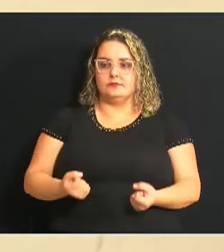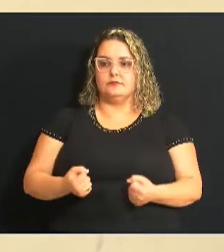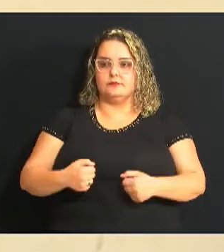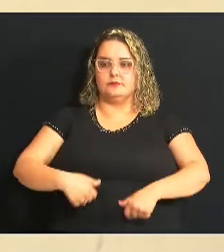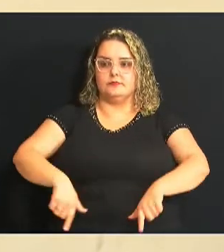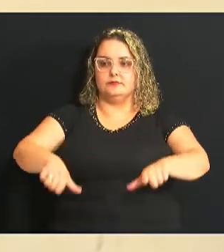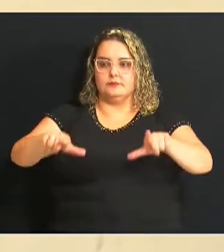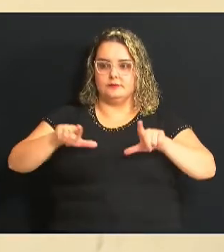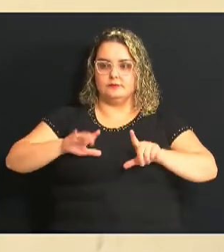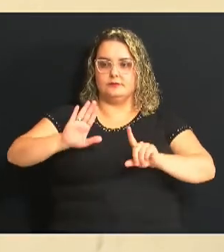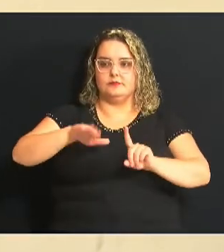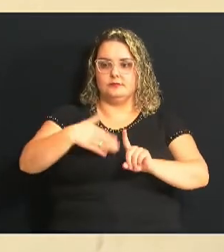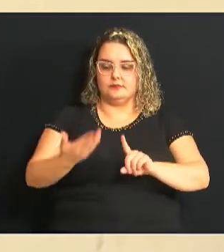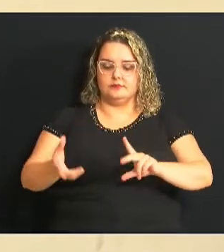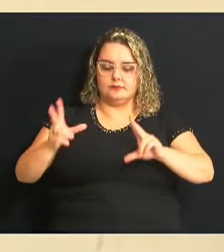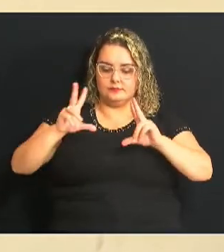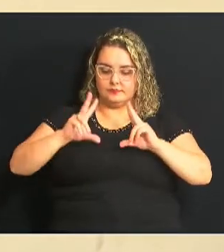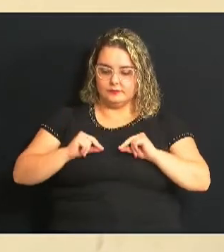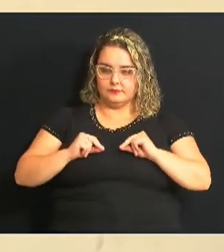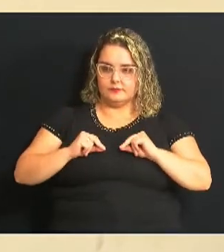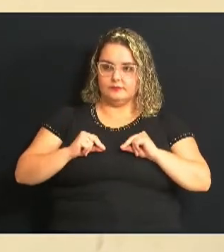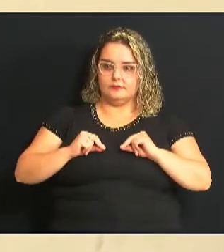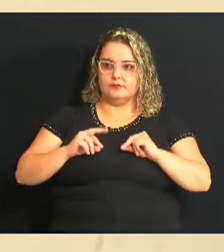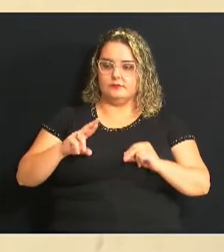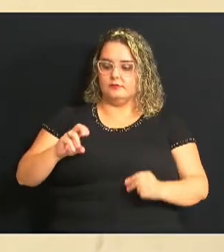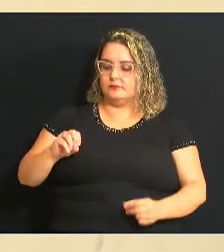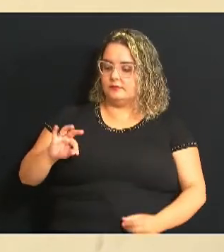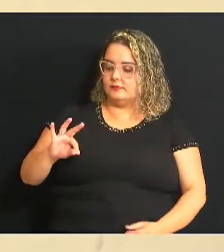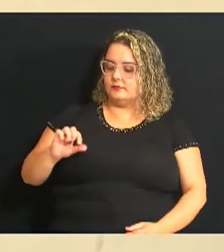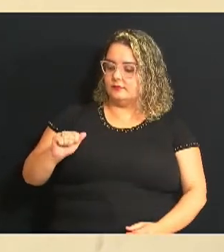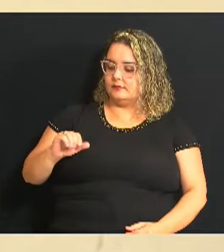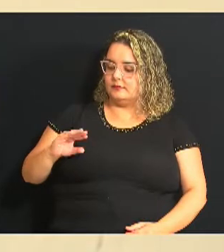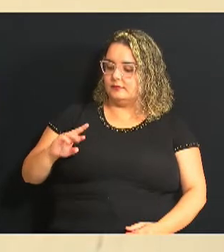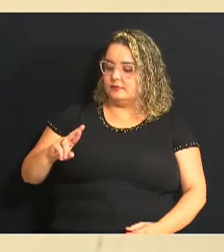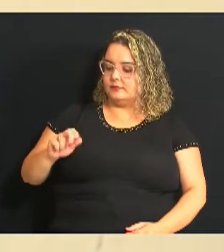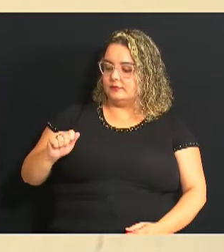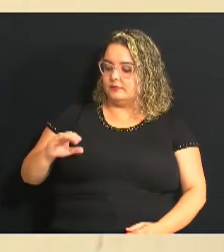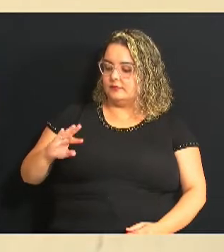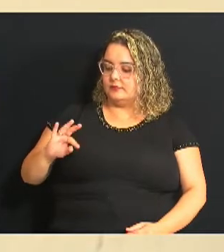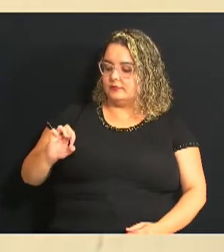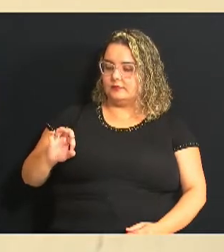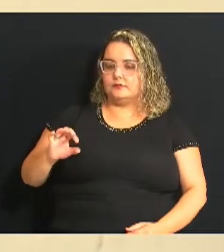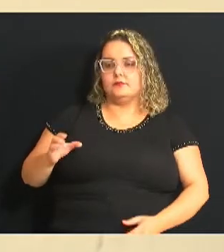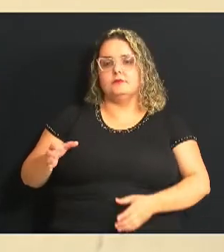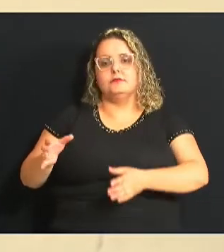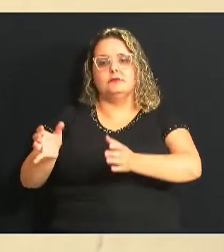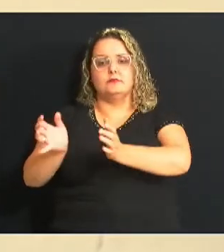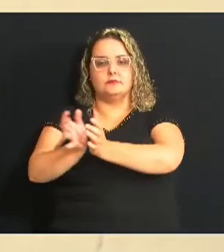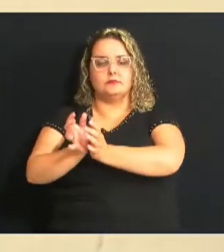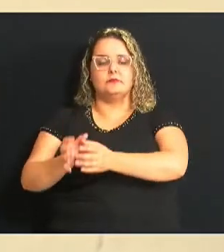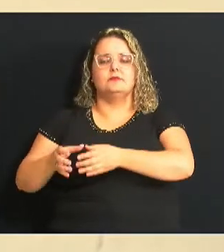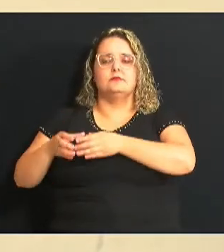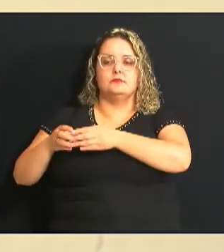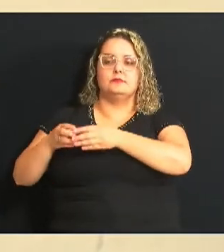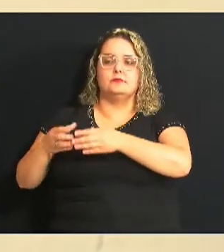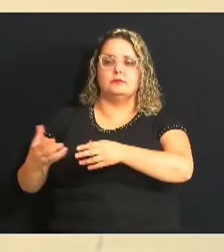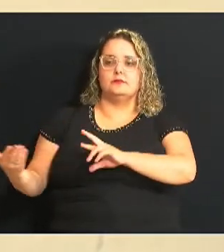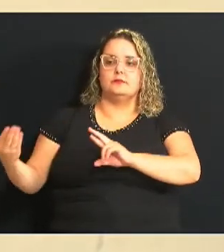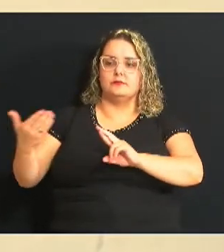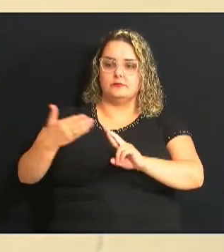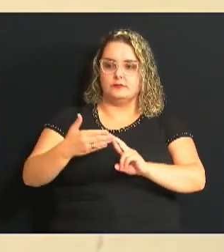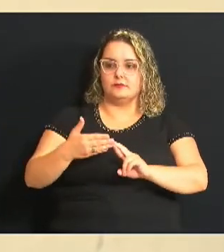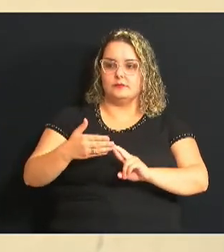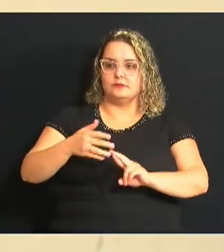diploma de honra ao mérito o Rotaract Clube de Campinas Convivência, representado por sua